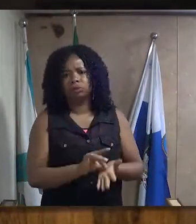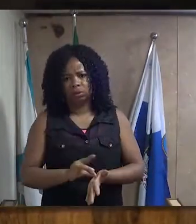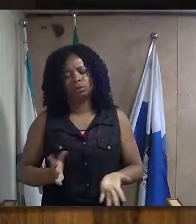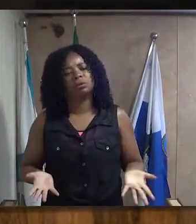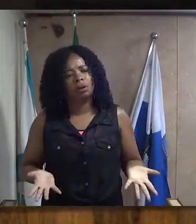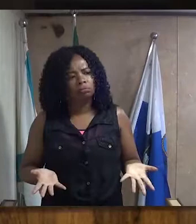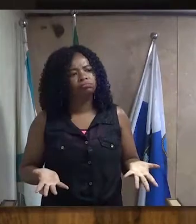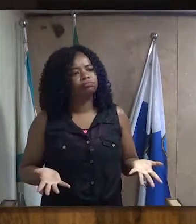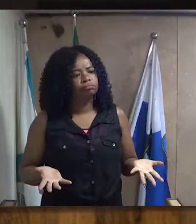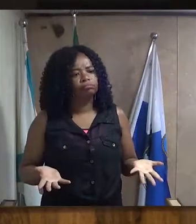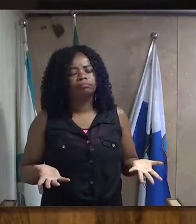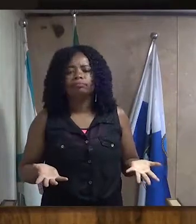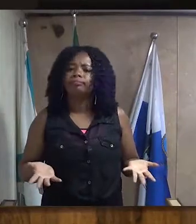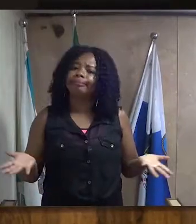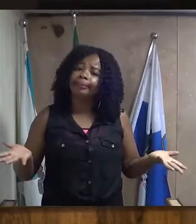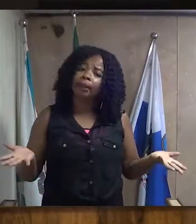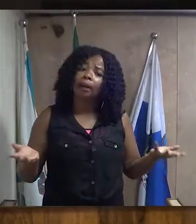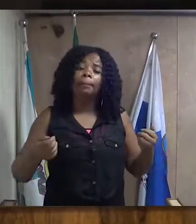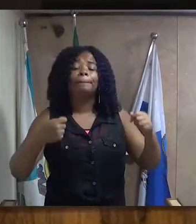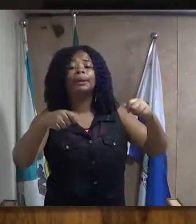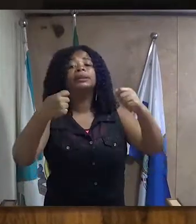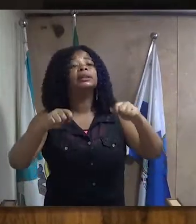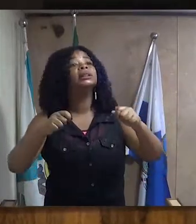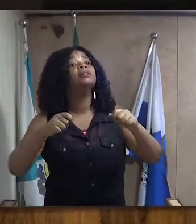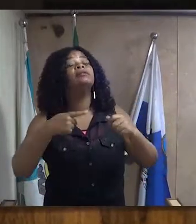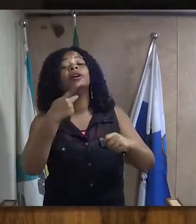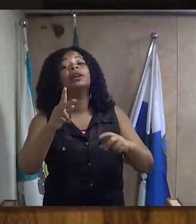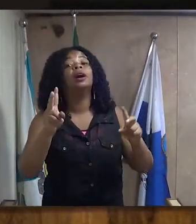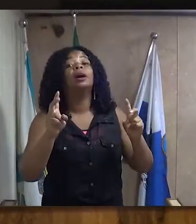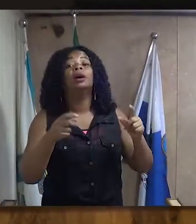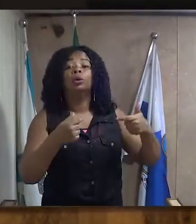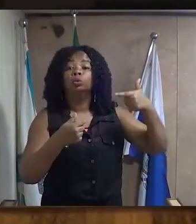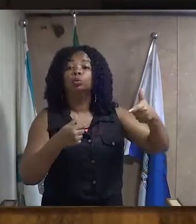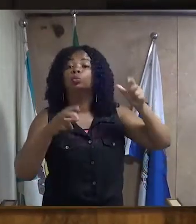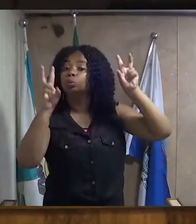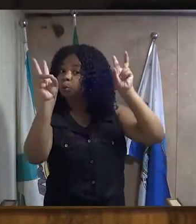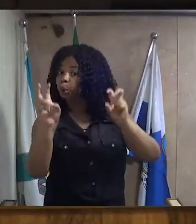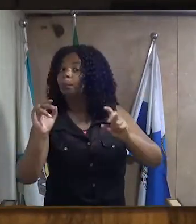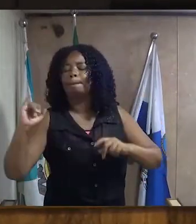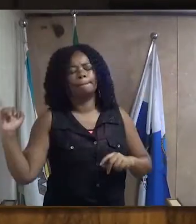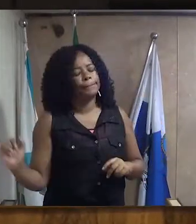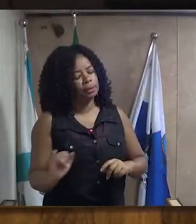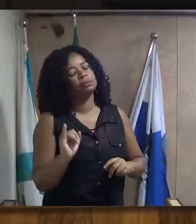Gente, eu quero tratar também aqui de outro assunto muito importante,